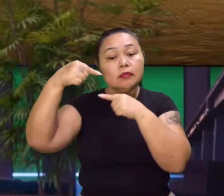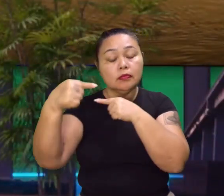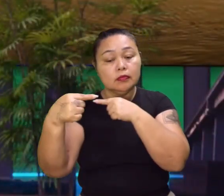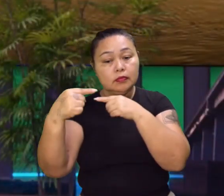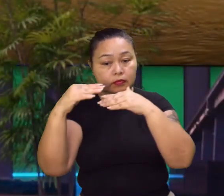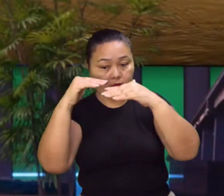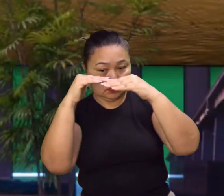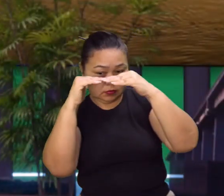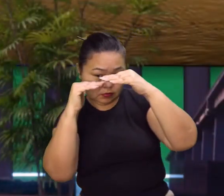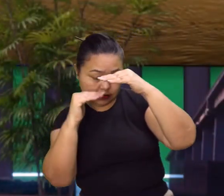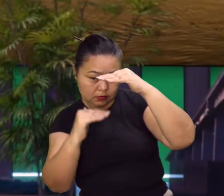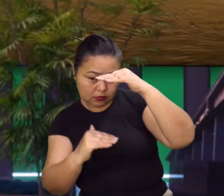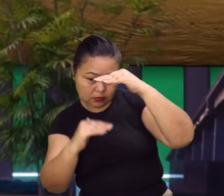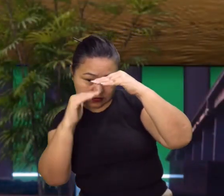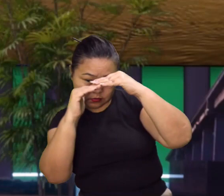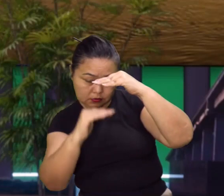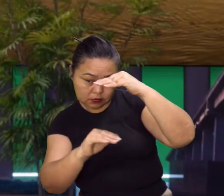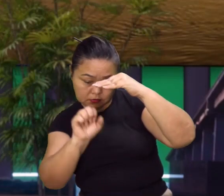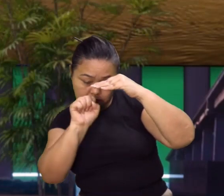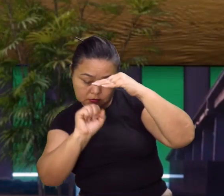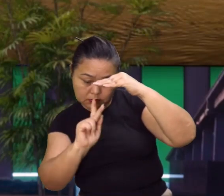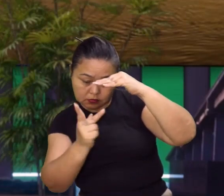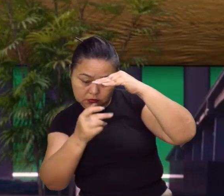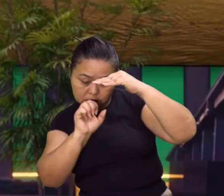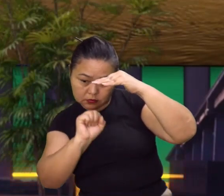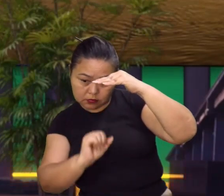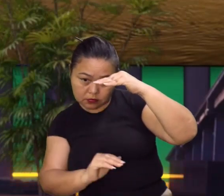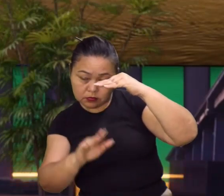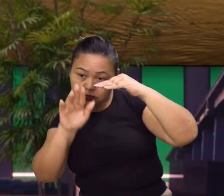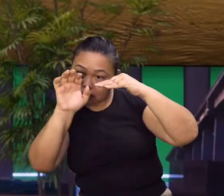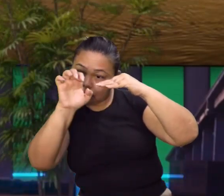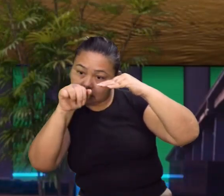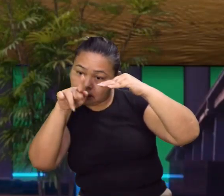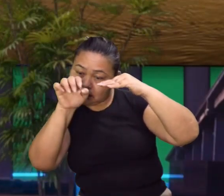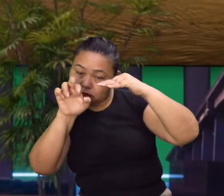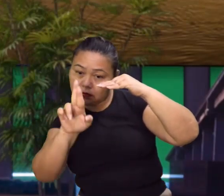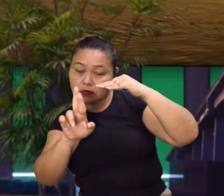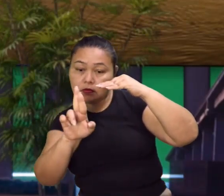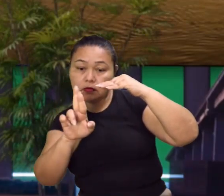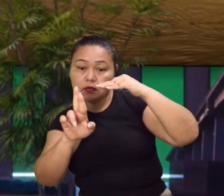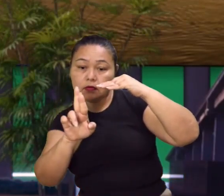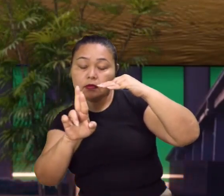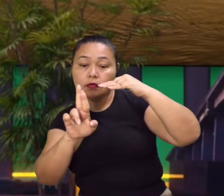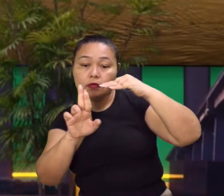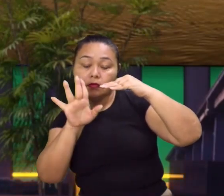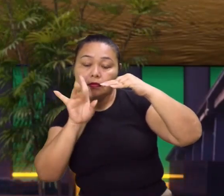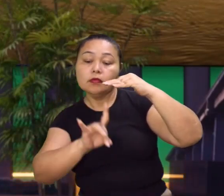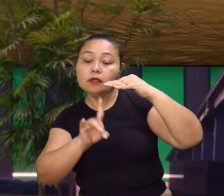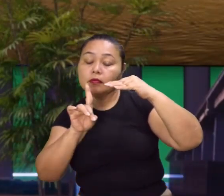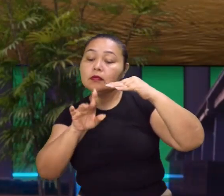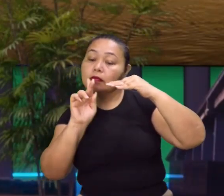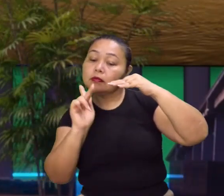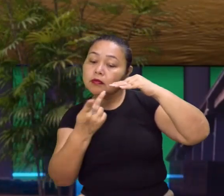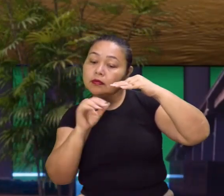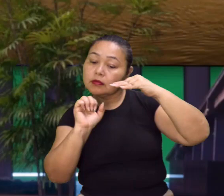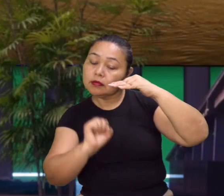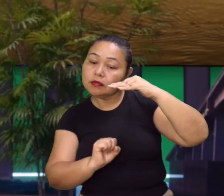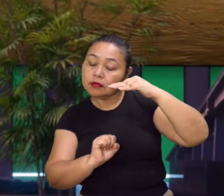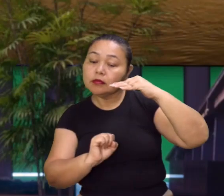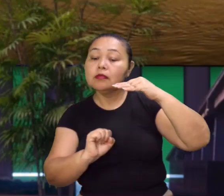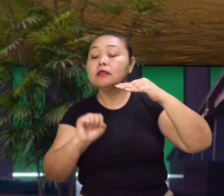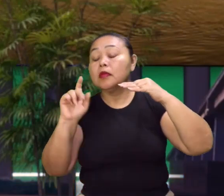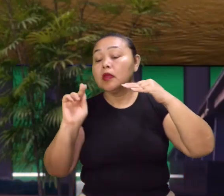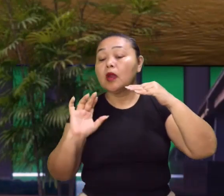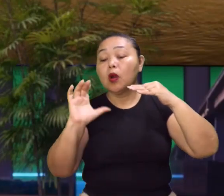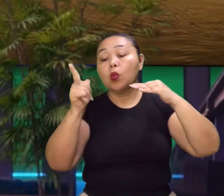Brasil quase todo abaixo aí dessa linha, né, do Equador, que é hemisfério sul. Então, o clima do